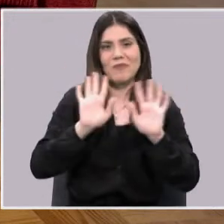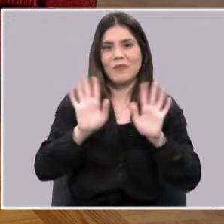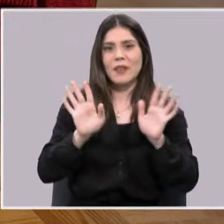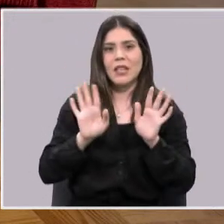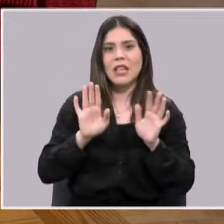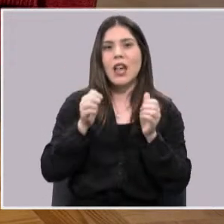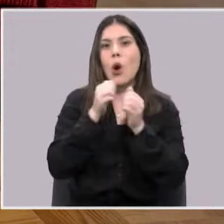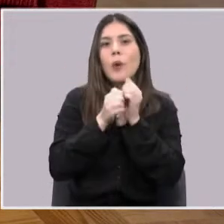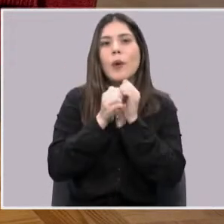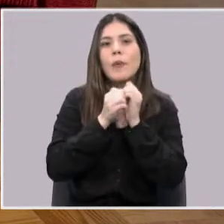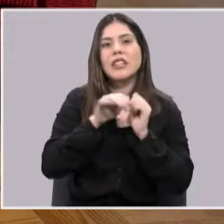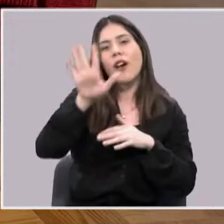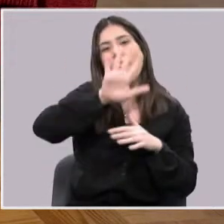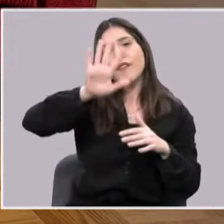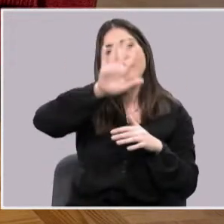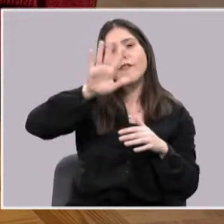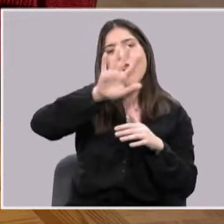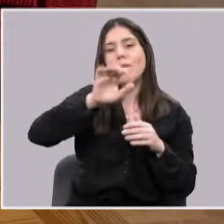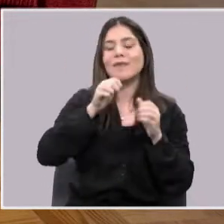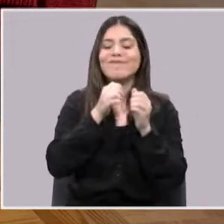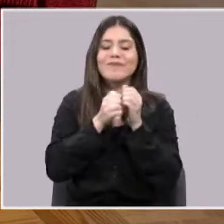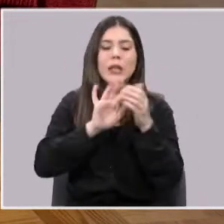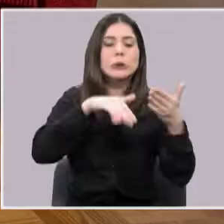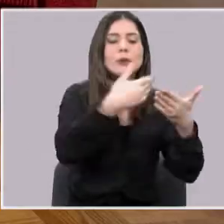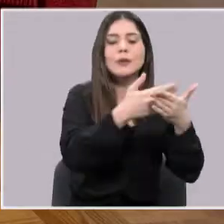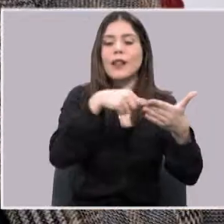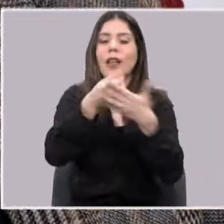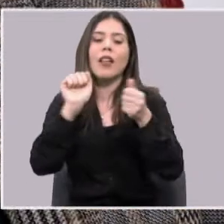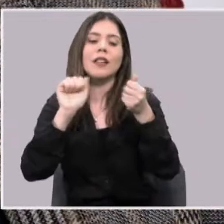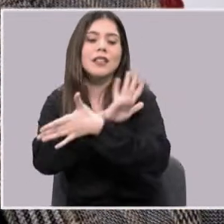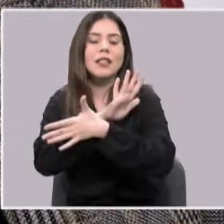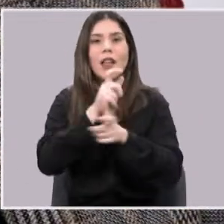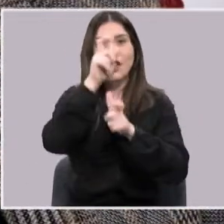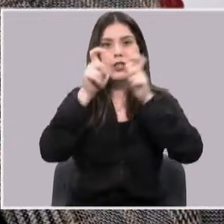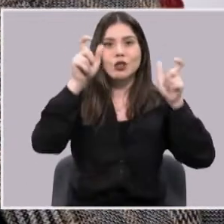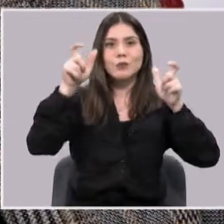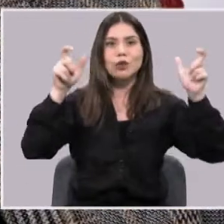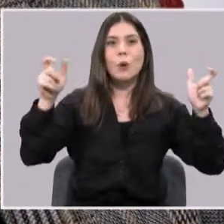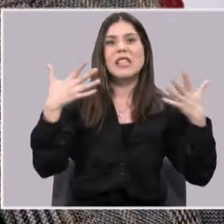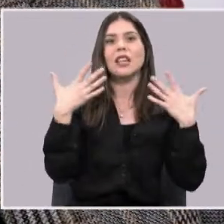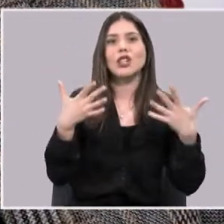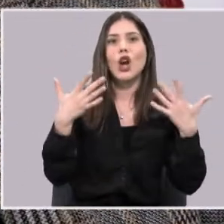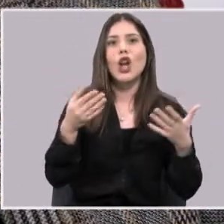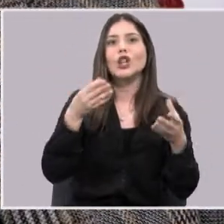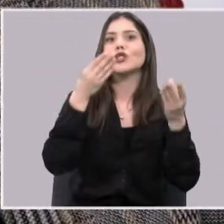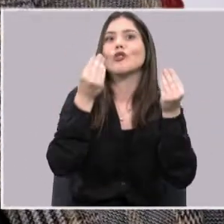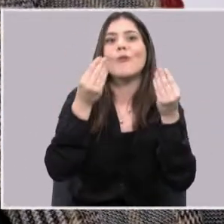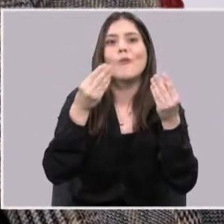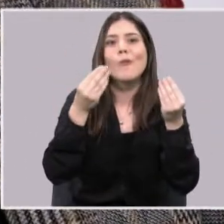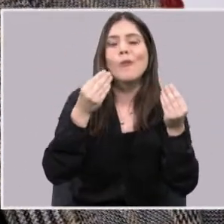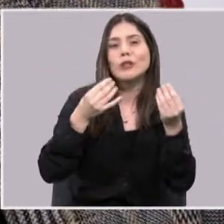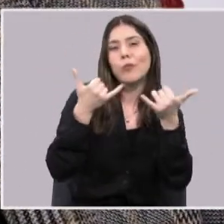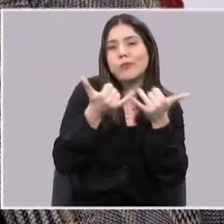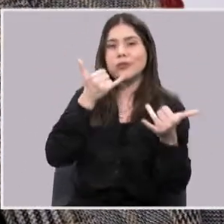papel como sendo a melhor forma de chegar ao público. As pessoas são cada vez mais digitais.